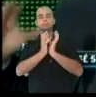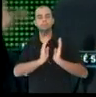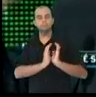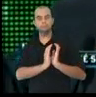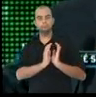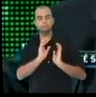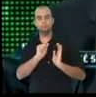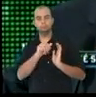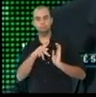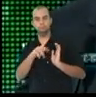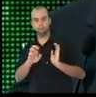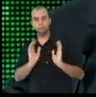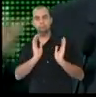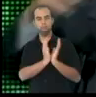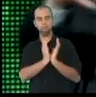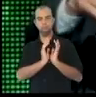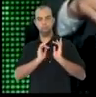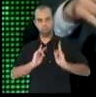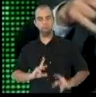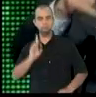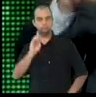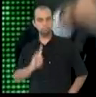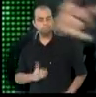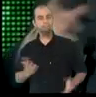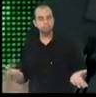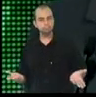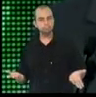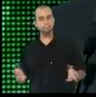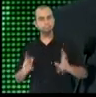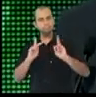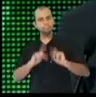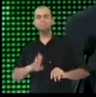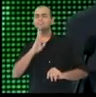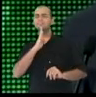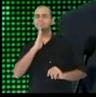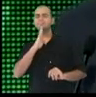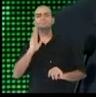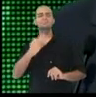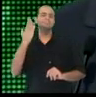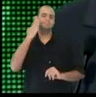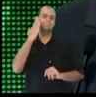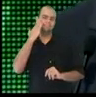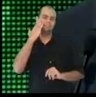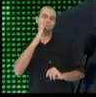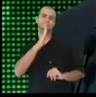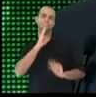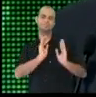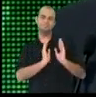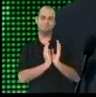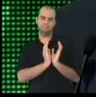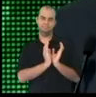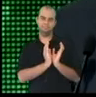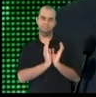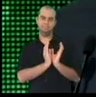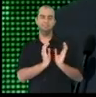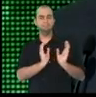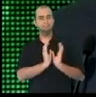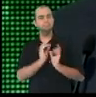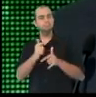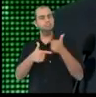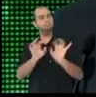de Pais e Amigos de Excepcionais. Todos os telespectadores, todos que estão nos vendo, já ouviram falar. As APAES fazem um trabalho